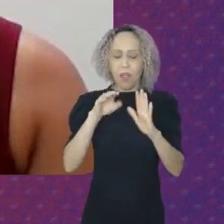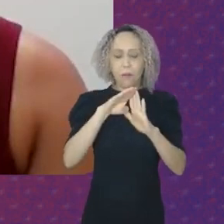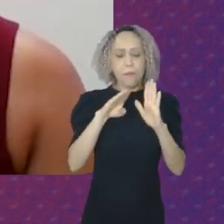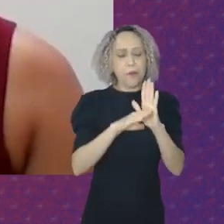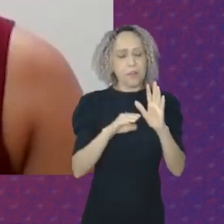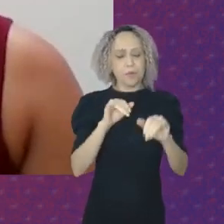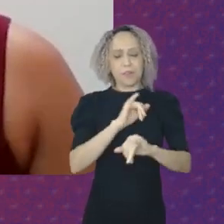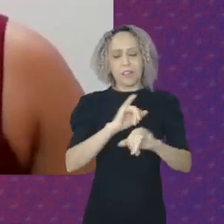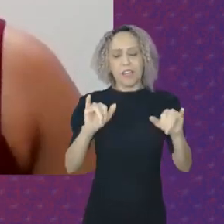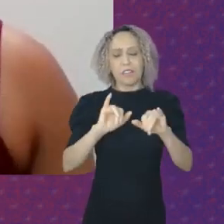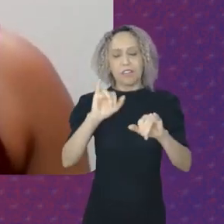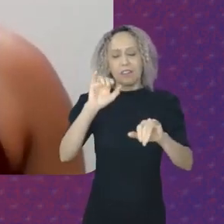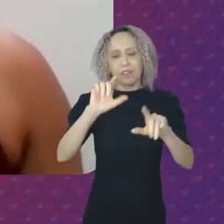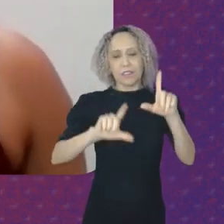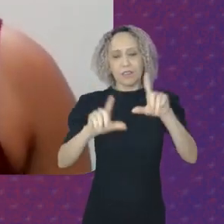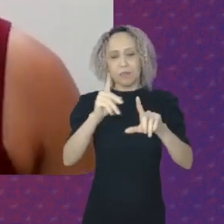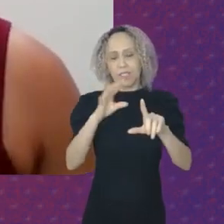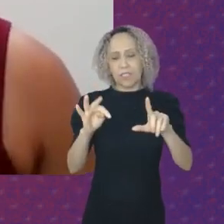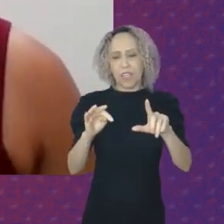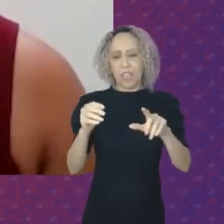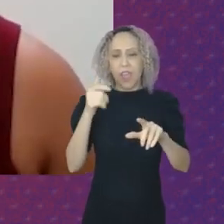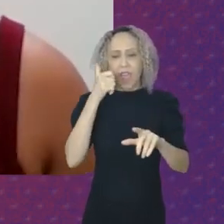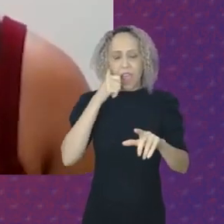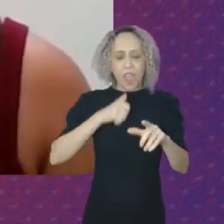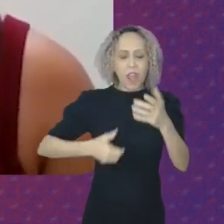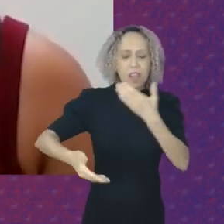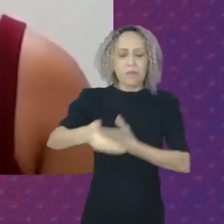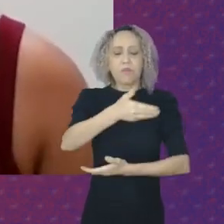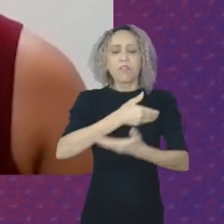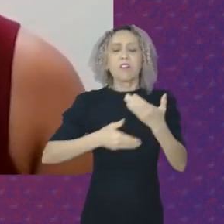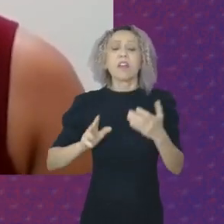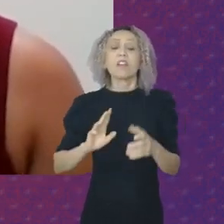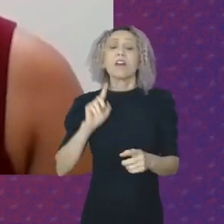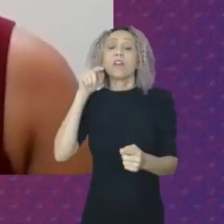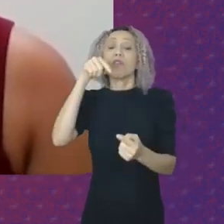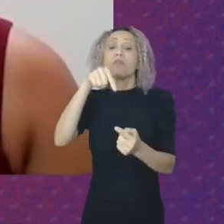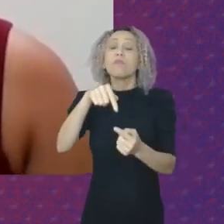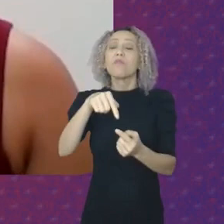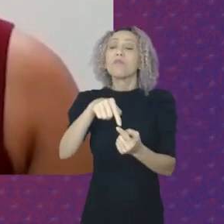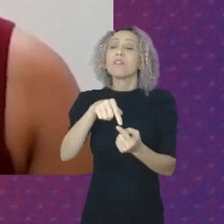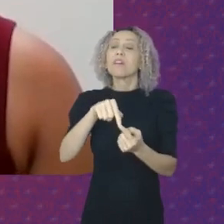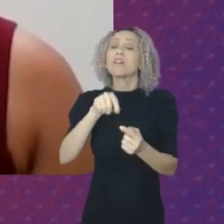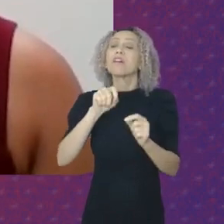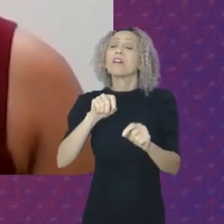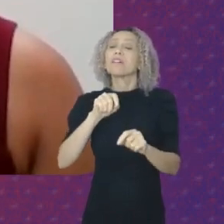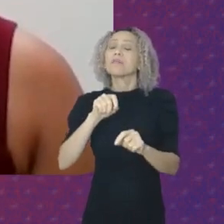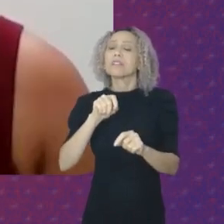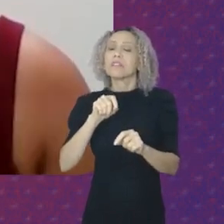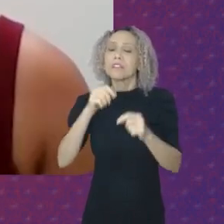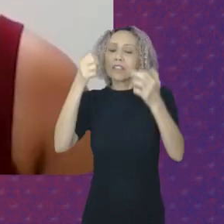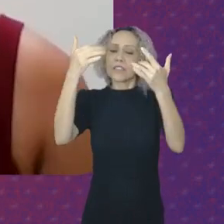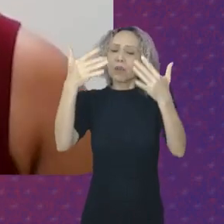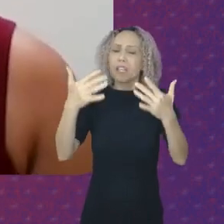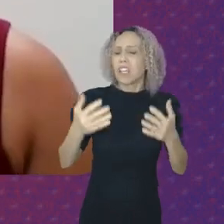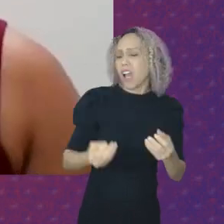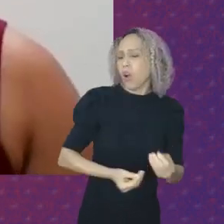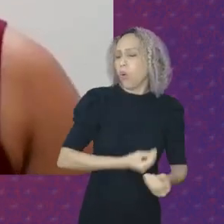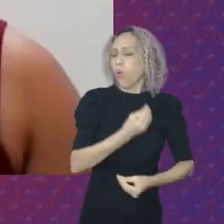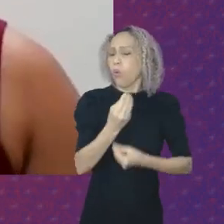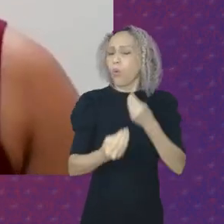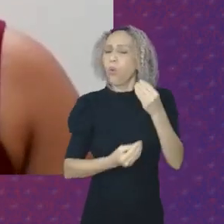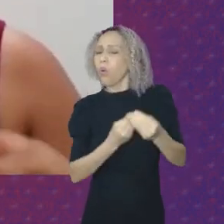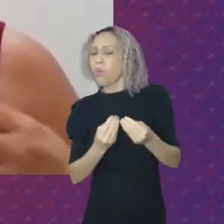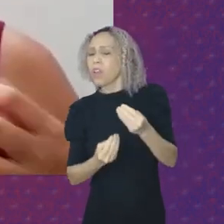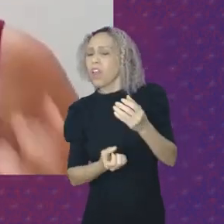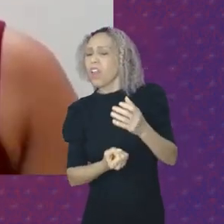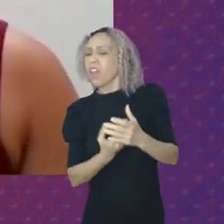com vocês, em especial para explicar um pouquinho mais sobre o que é esse programa, como ele foi criado, de